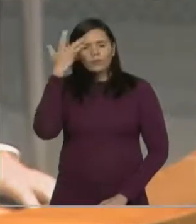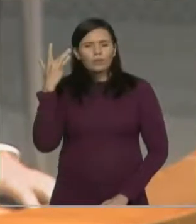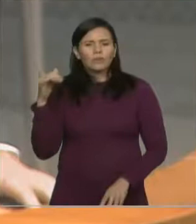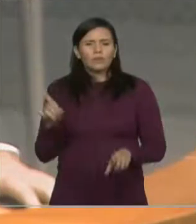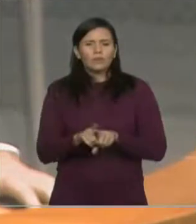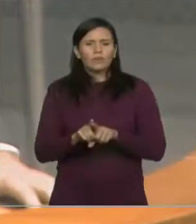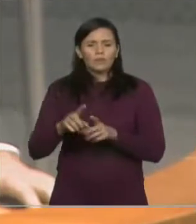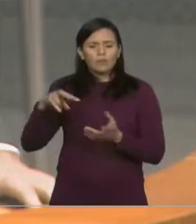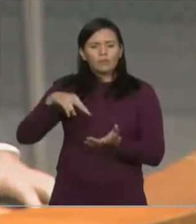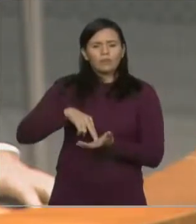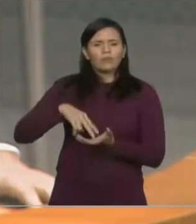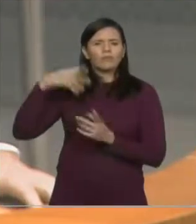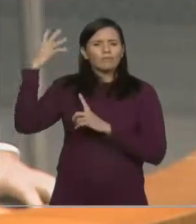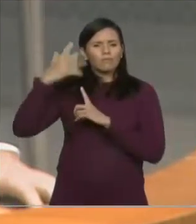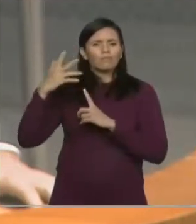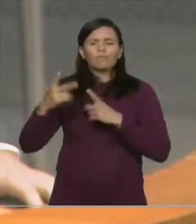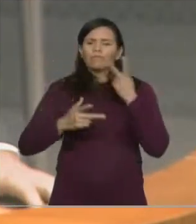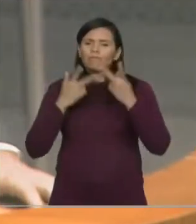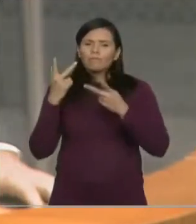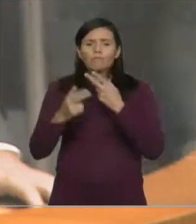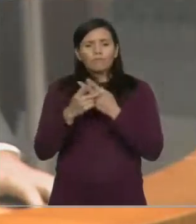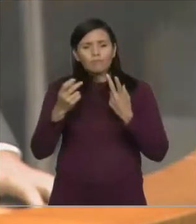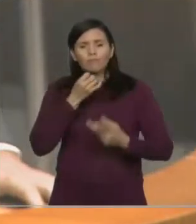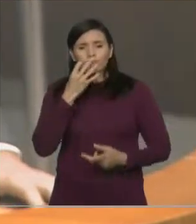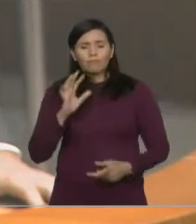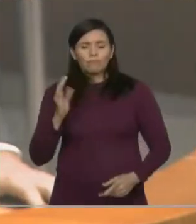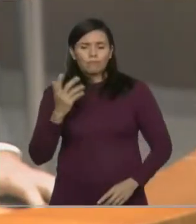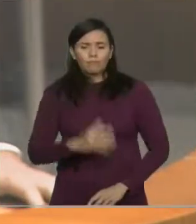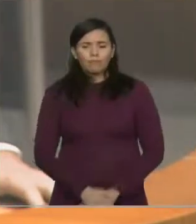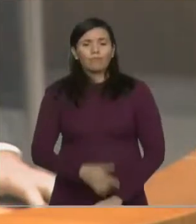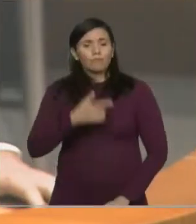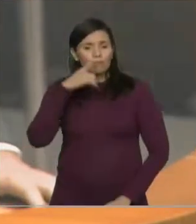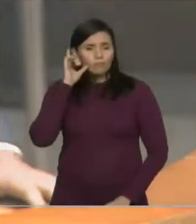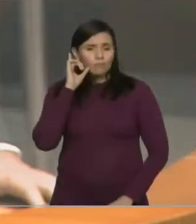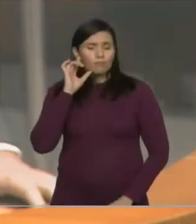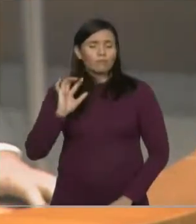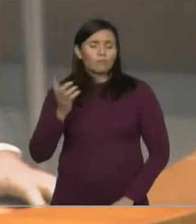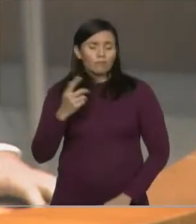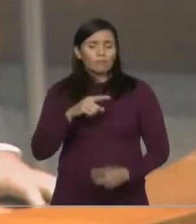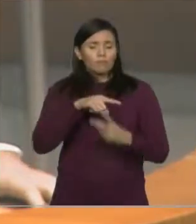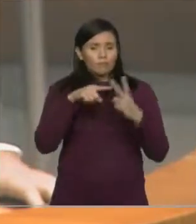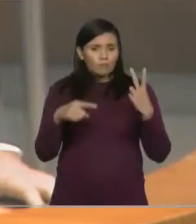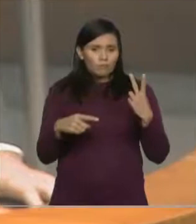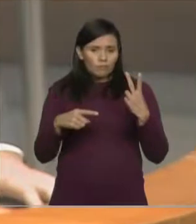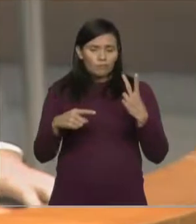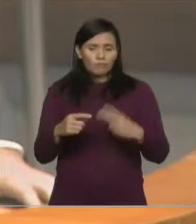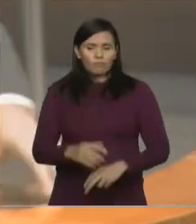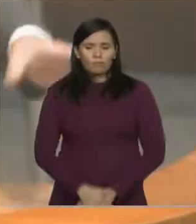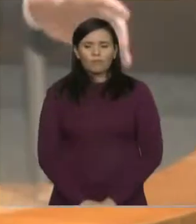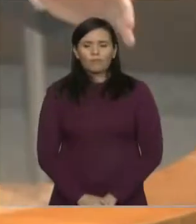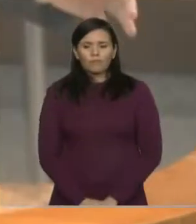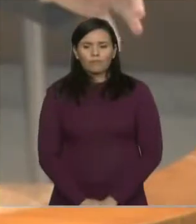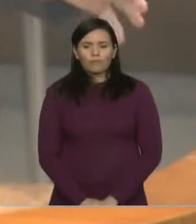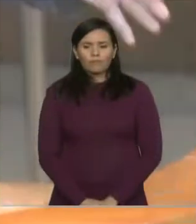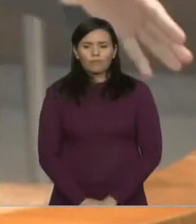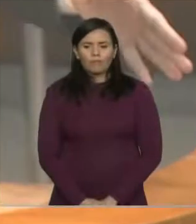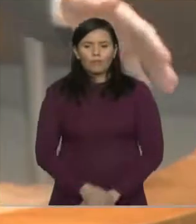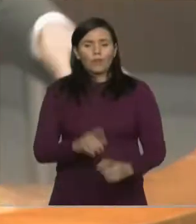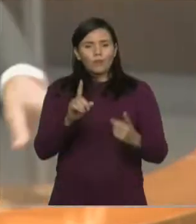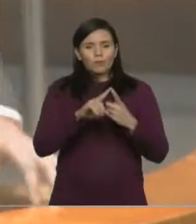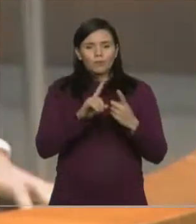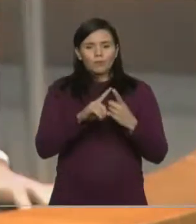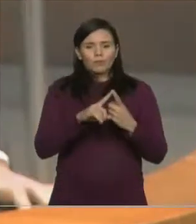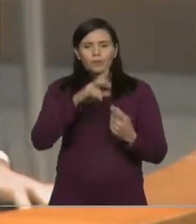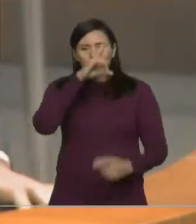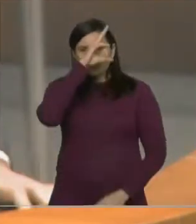para reconhecer os avanços. E ontem tiveram dois avanços no sistema de transporte público da nossa cidade. Primeiro avanço, a Prefeitura